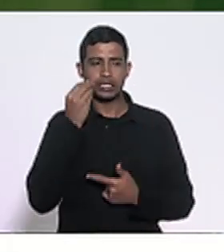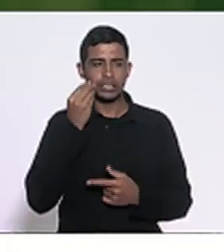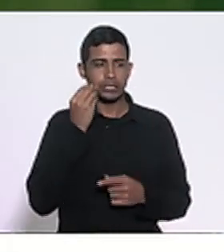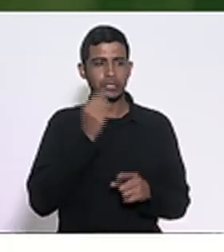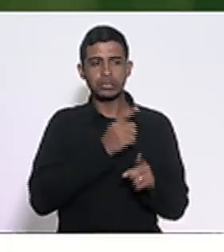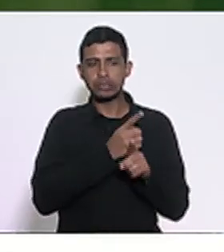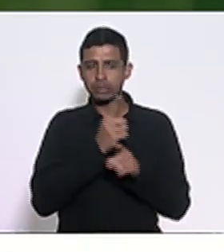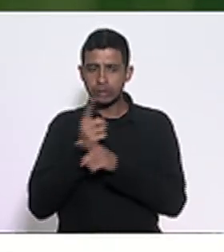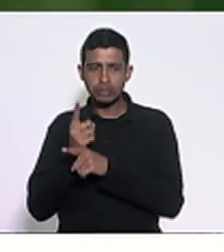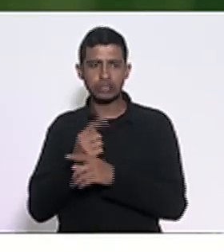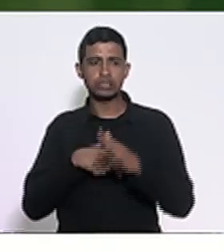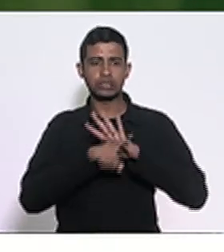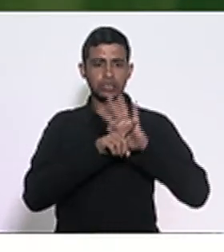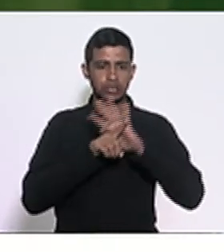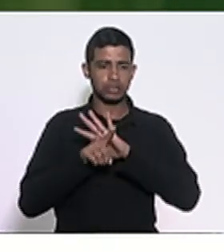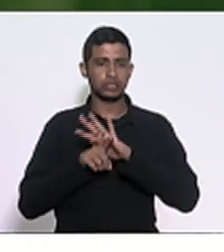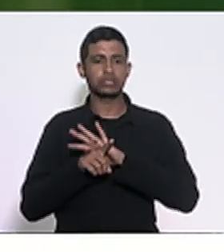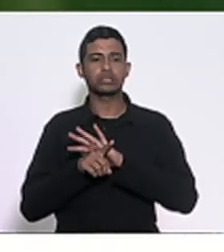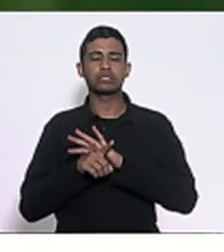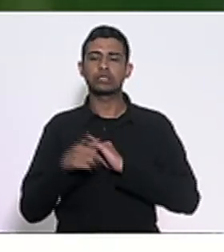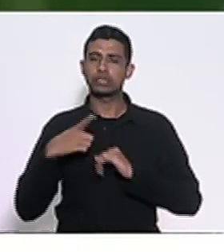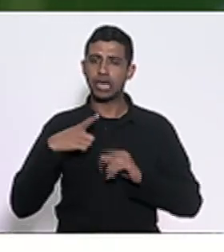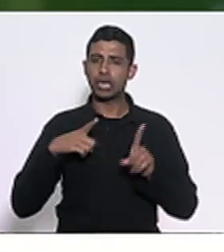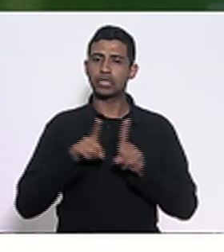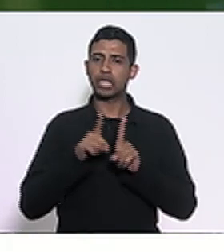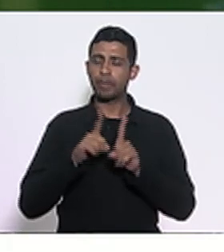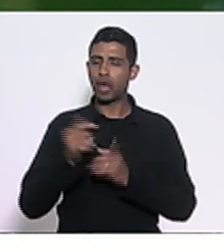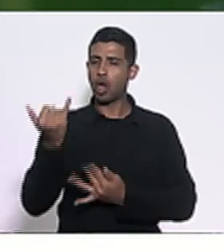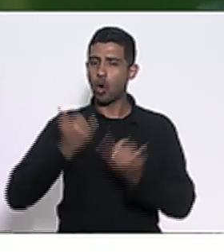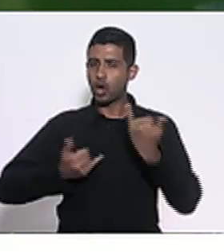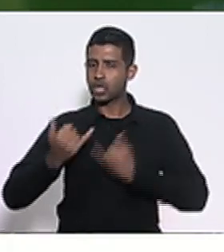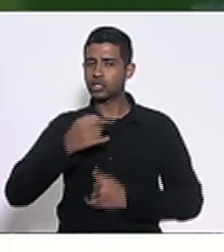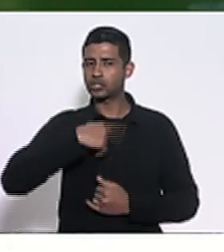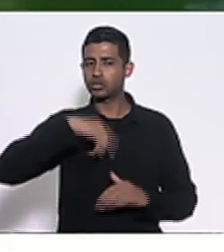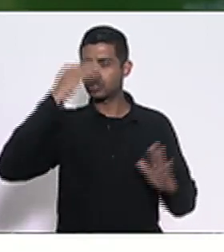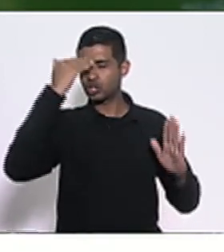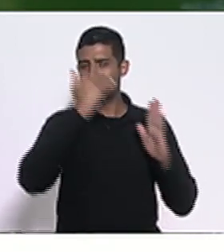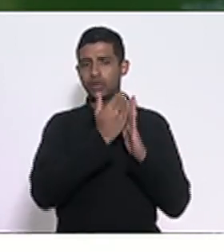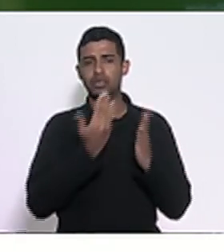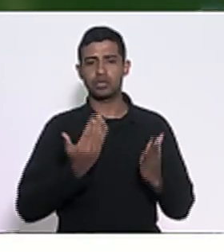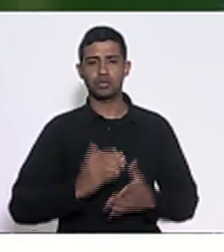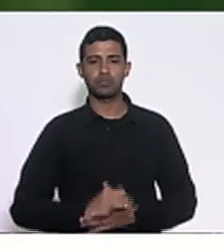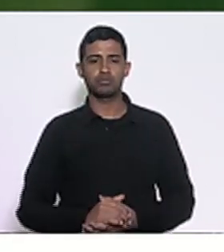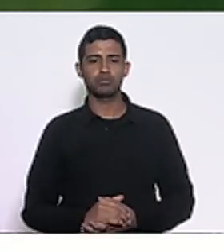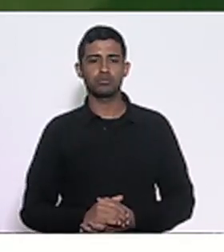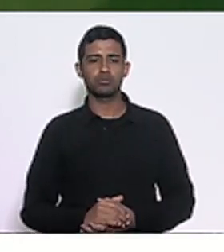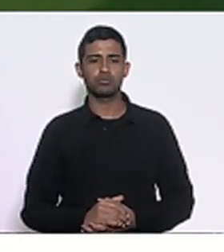Mas, assim, temos também a orientação de respeitar, porque muitas